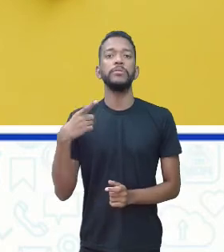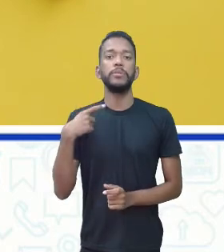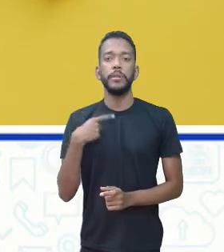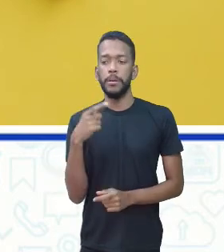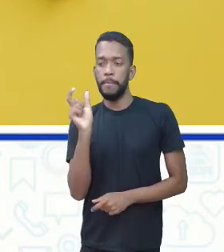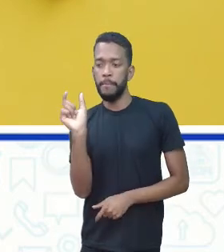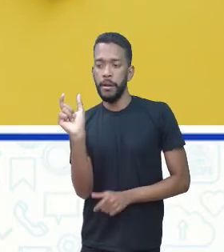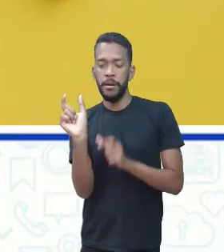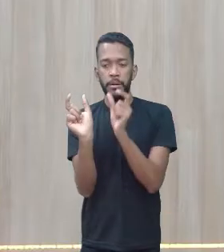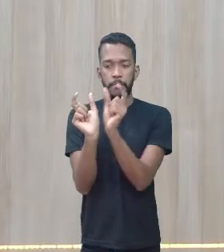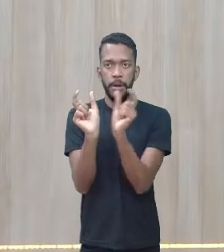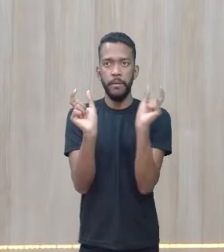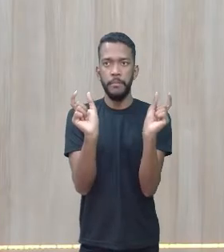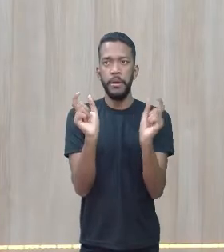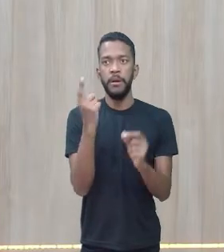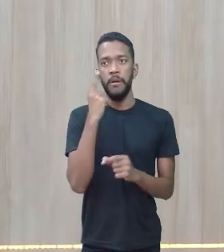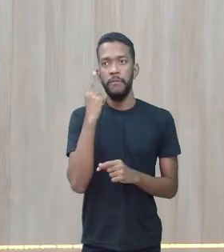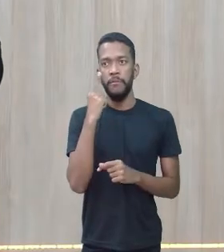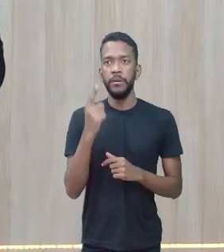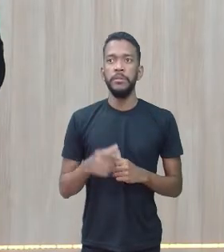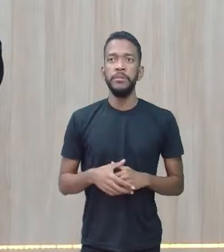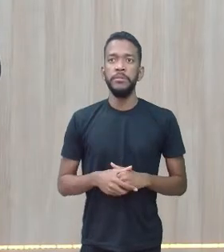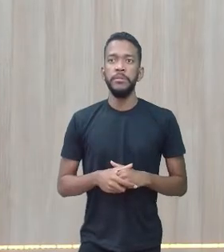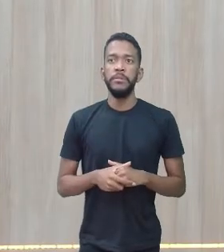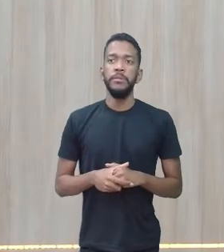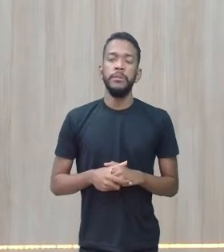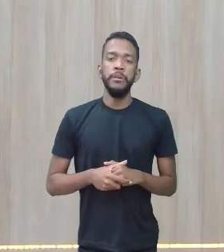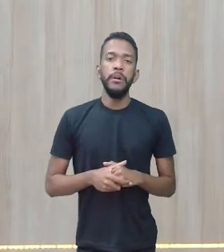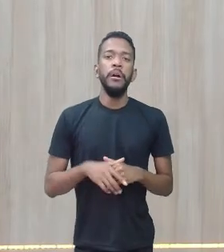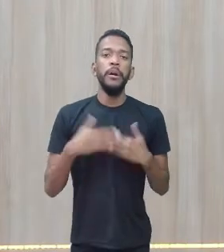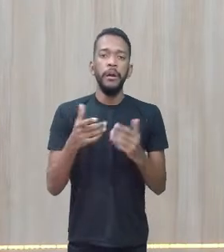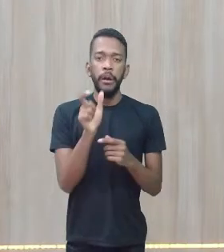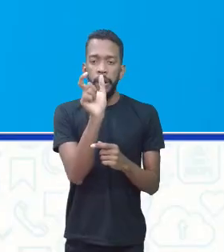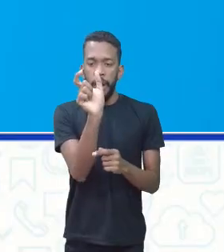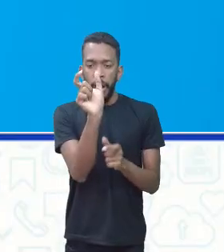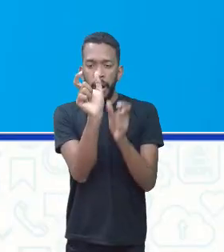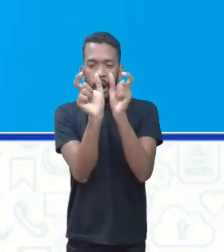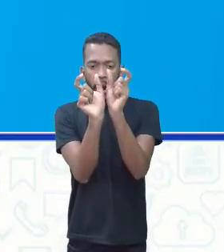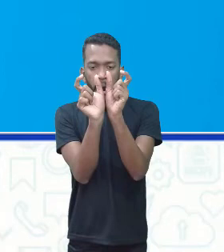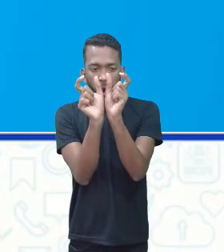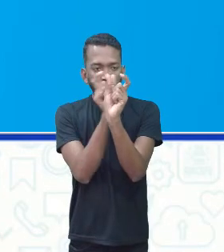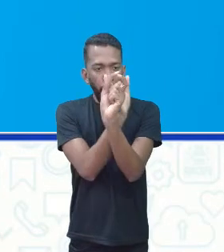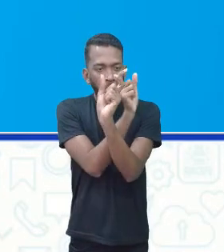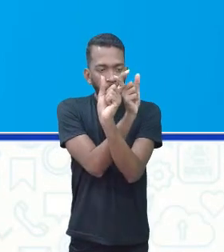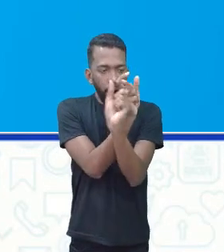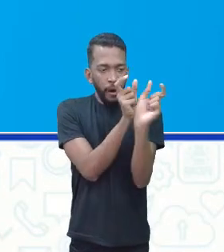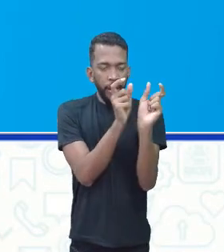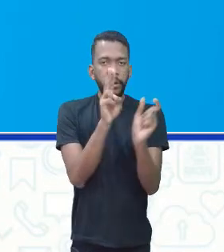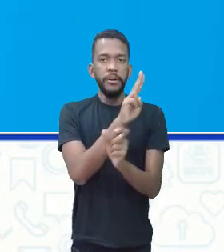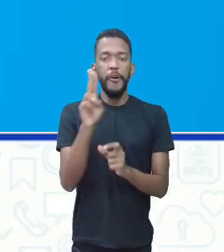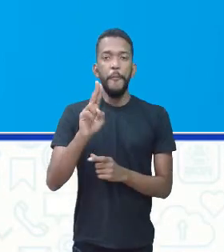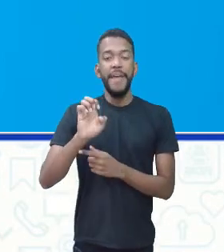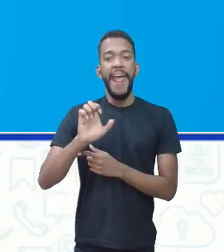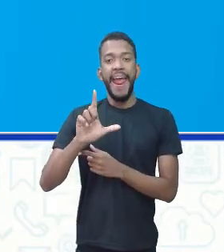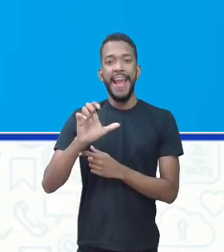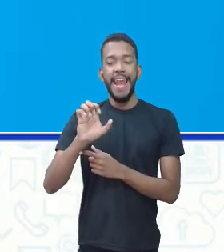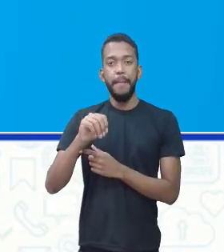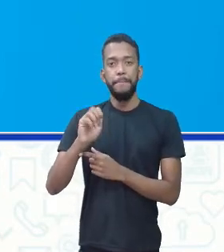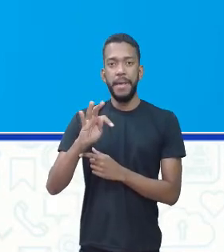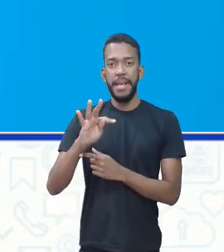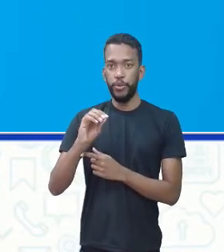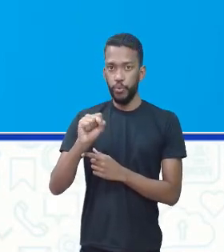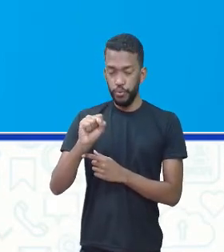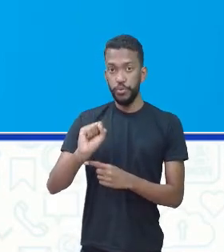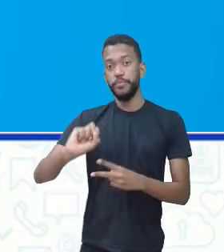menores. Vamos ver? Então, essas partes são chamadas de elementos, de